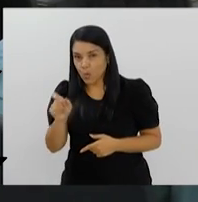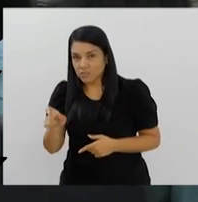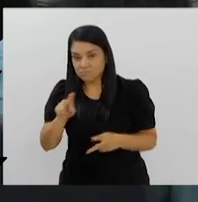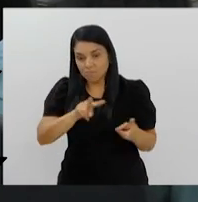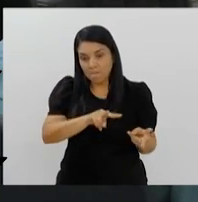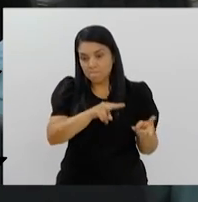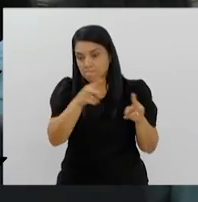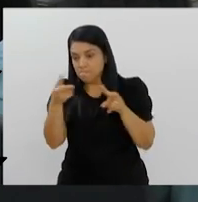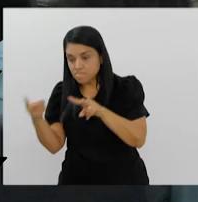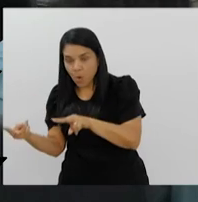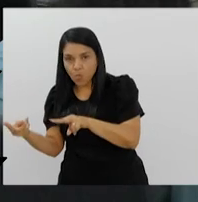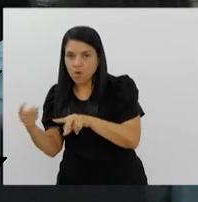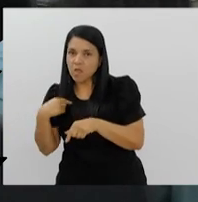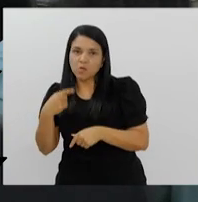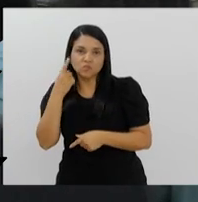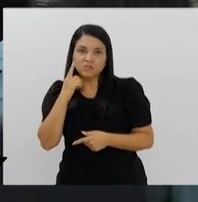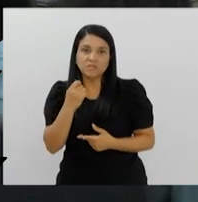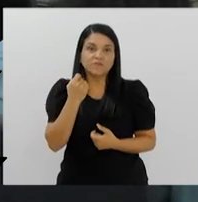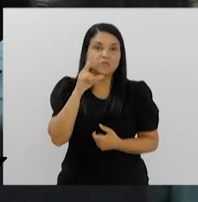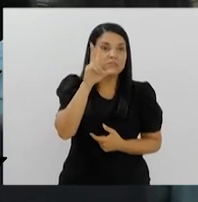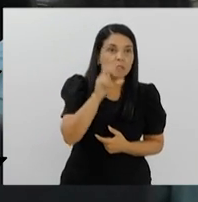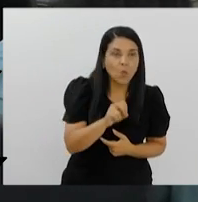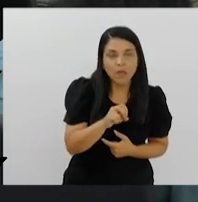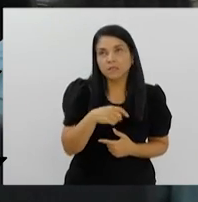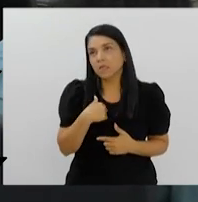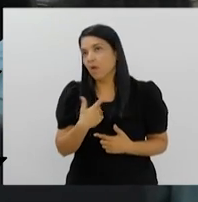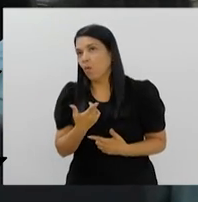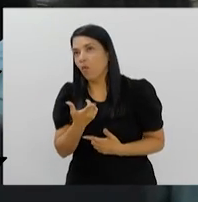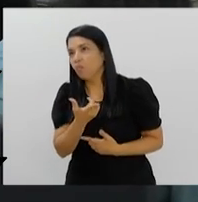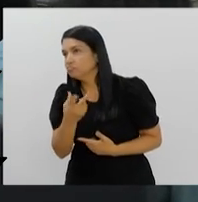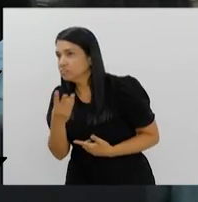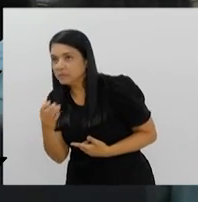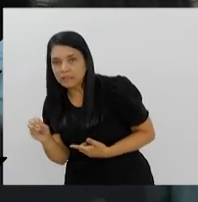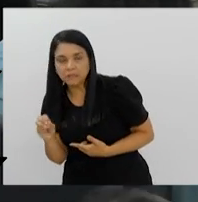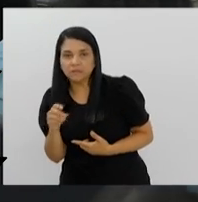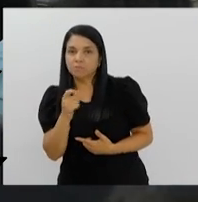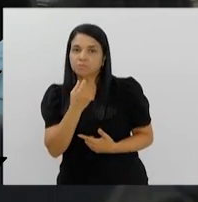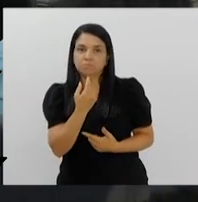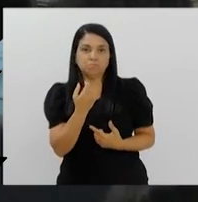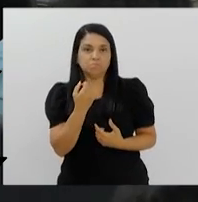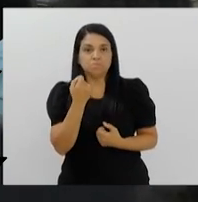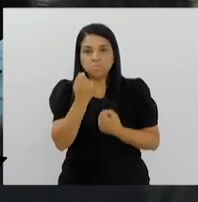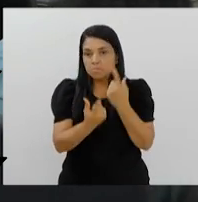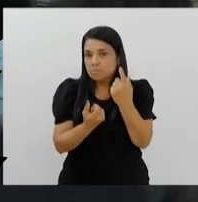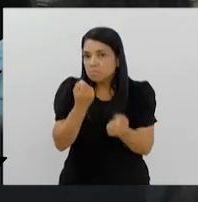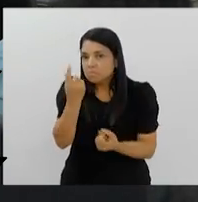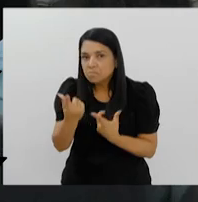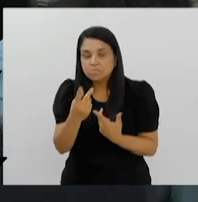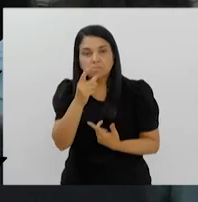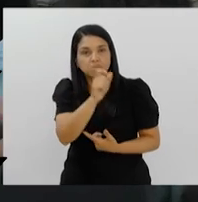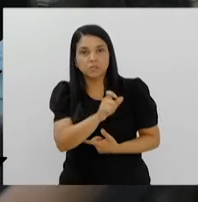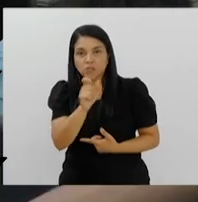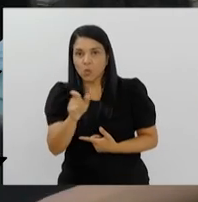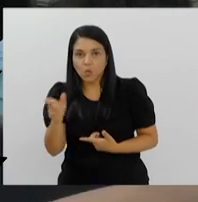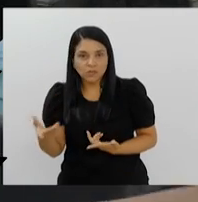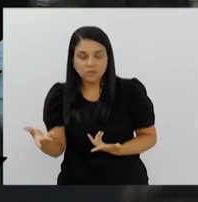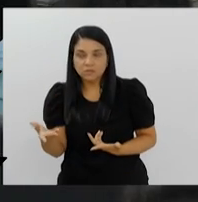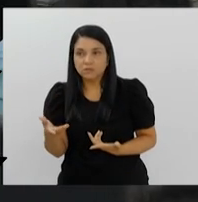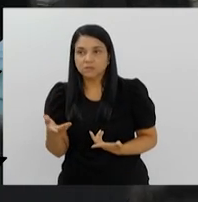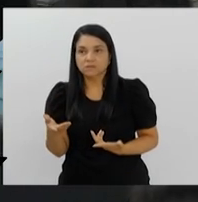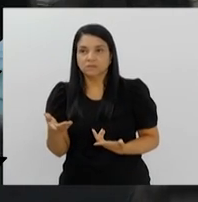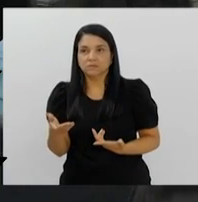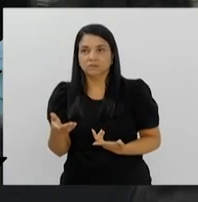casos isolados Então o senhor tá limitando que esses casos são 20 ou 30 casos Não tô dizendo que dos que aqui que o senhor